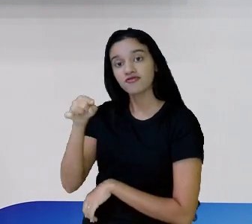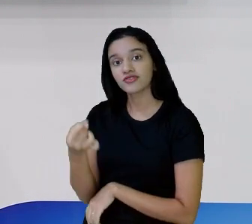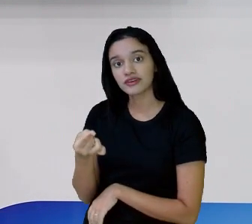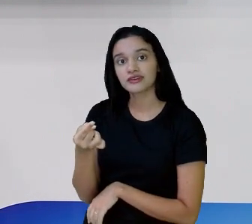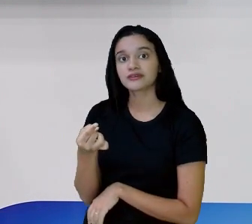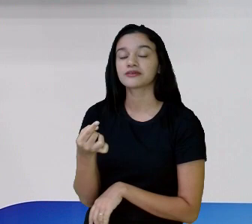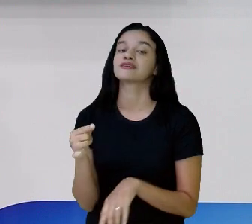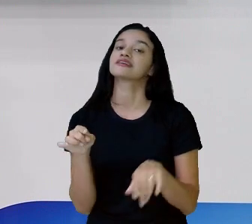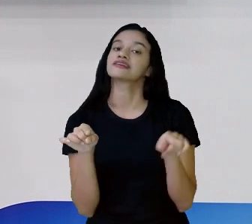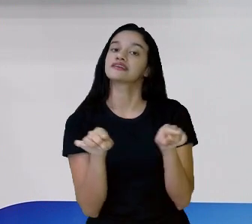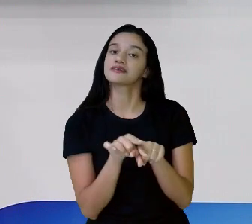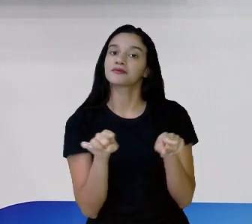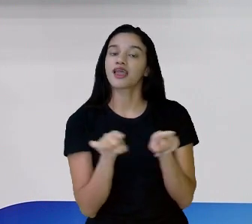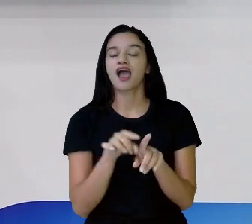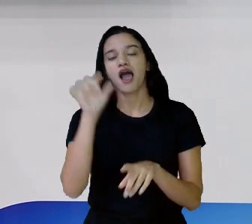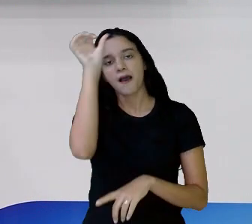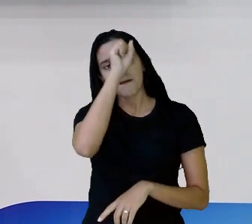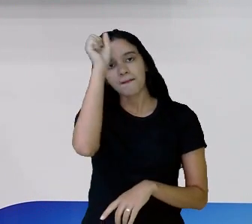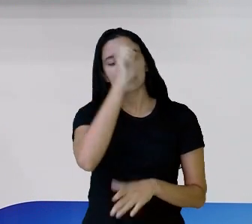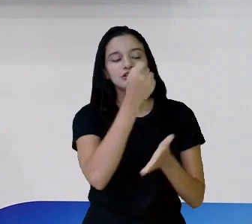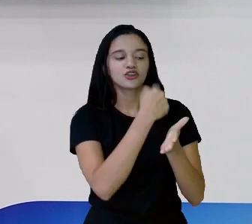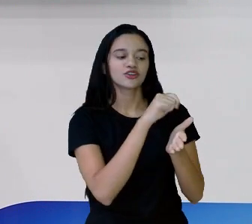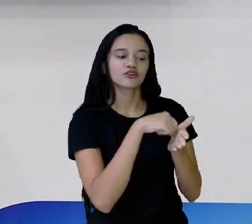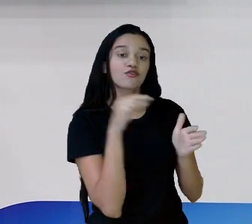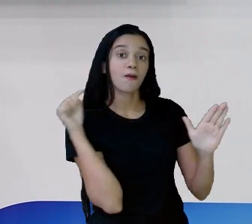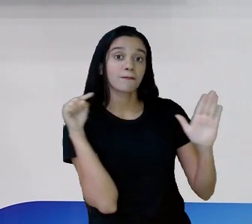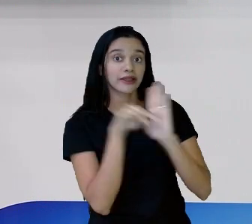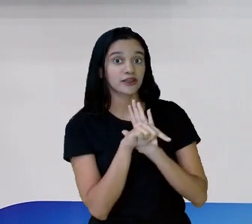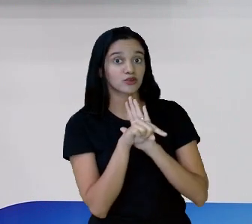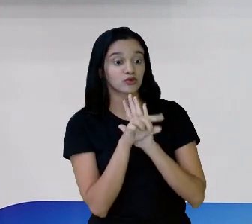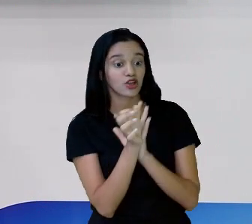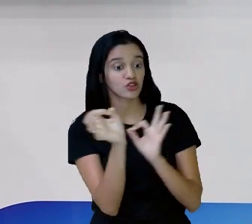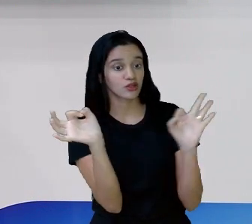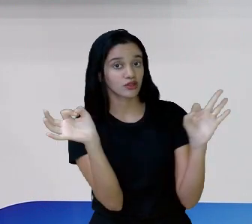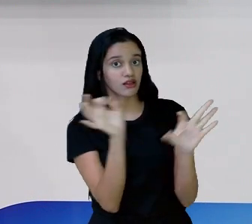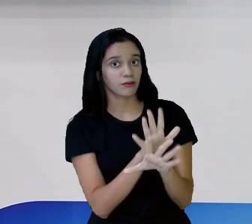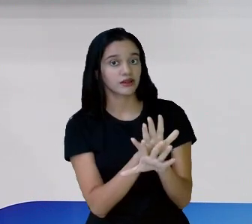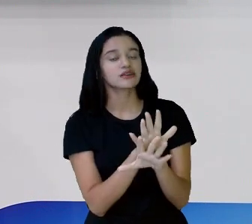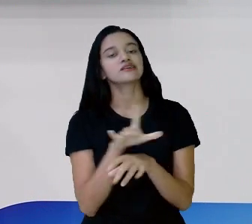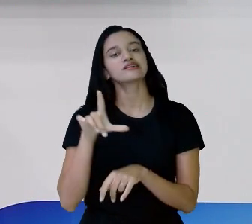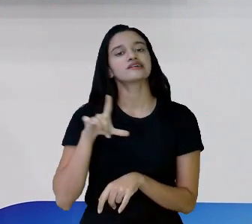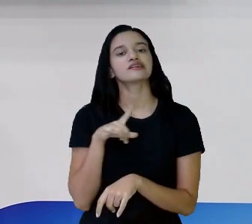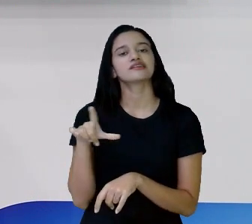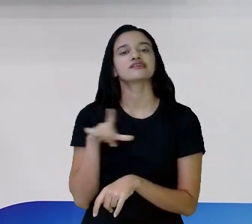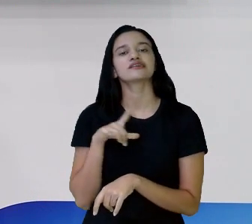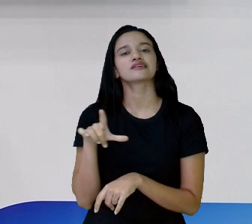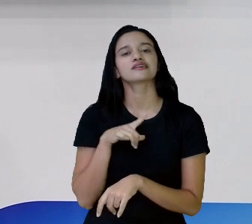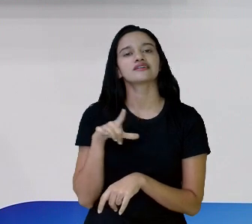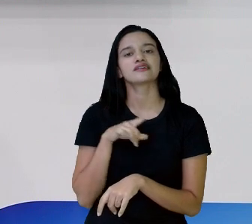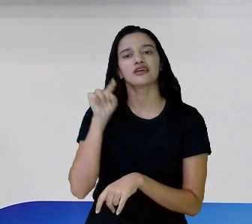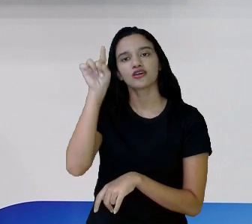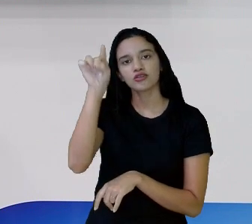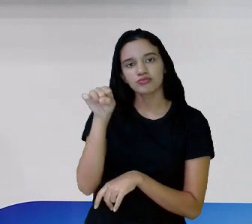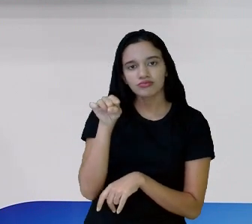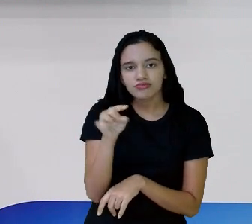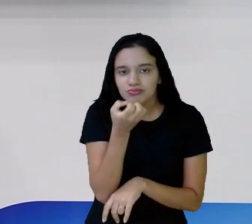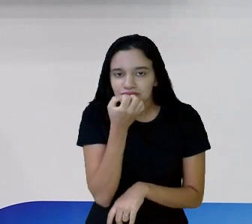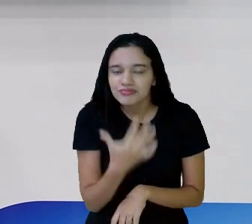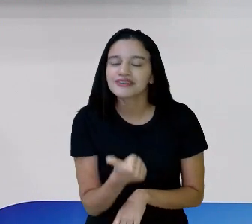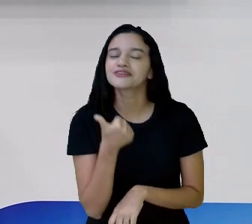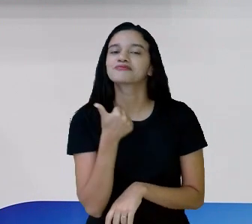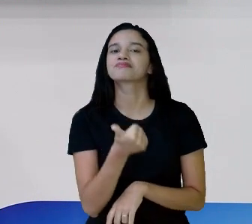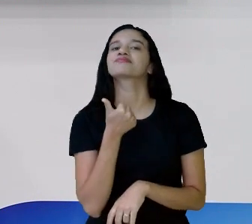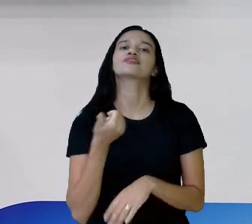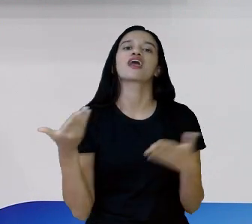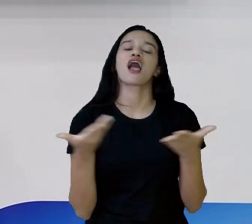vírgula, você já aprendeu que quando vai escrever uma pergunta e quando termina, tem que escrever a exclamação muito bem.